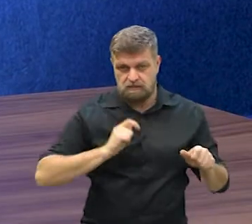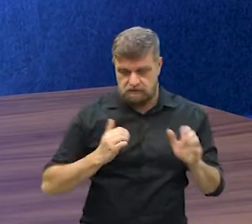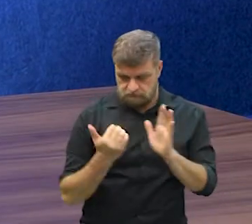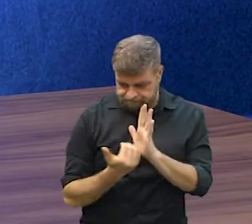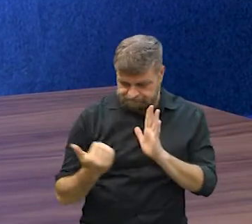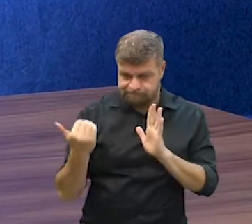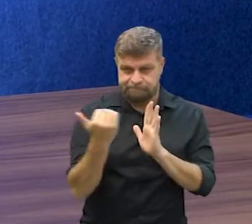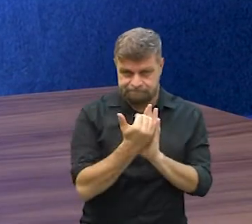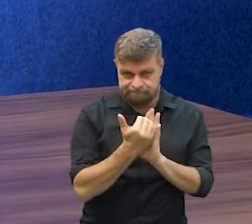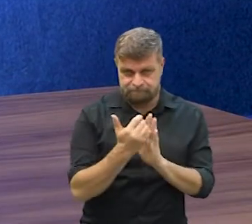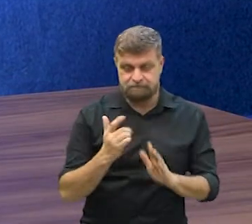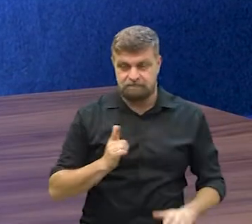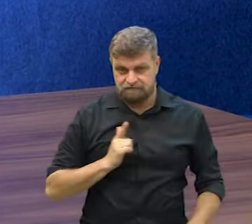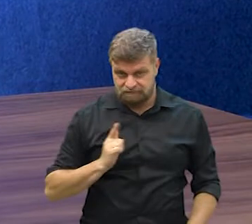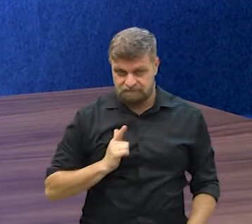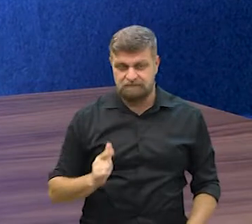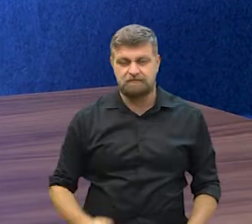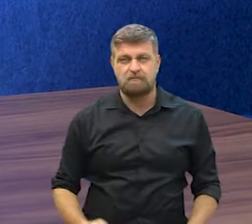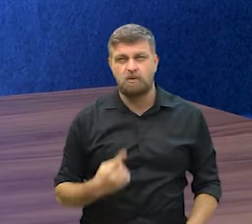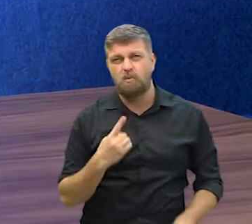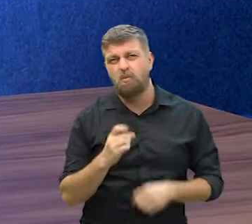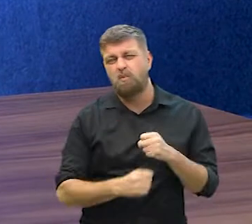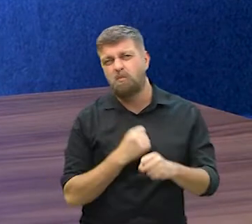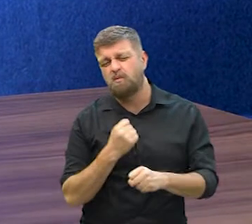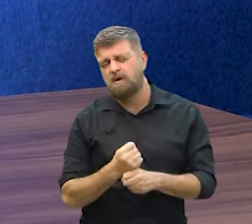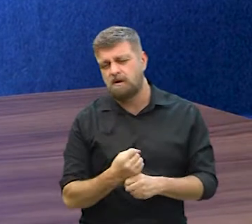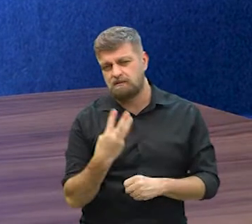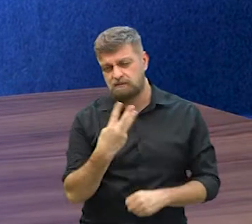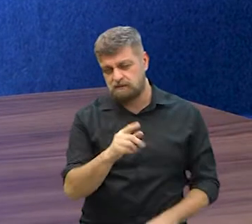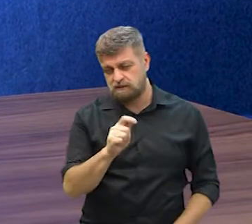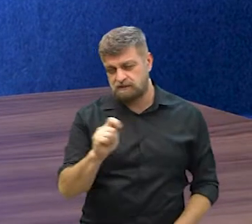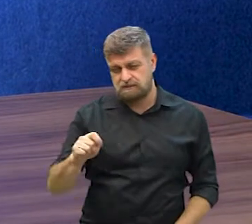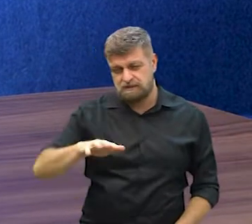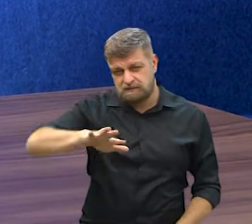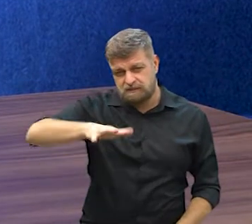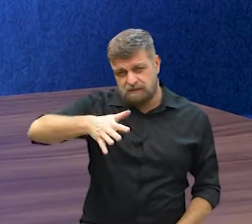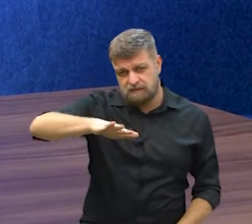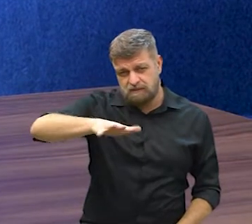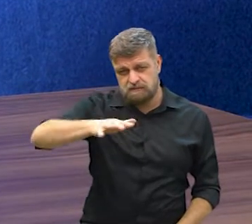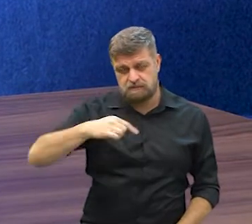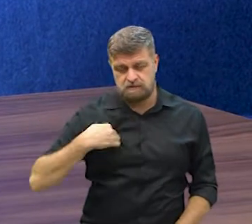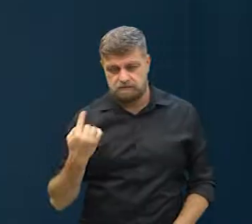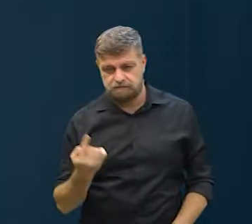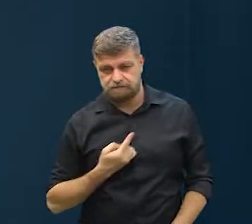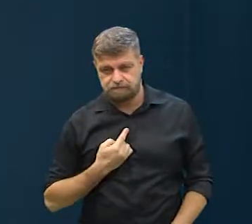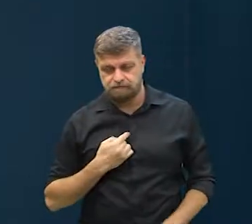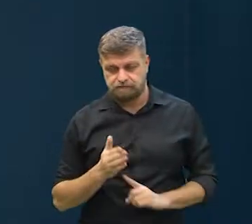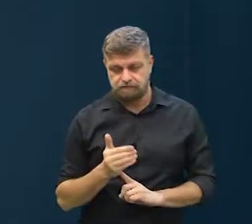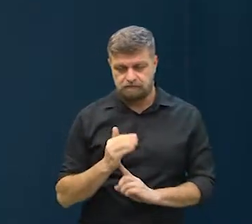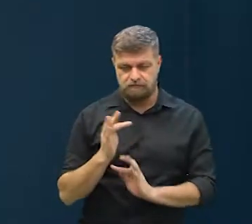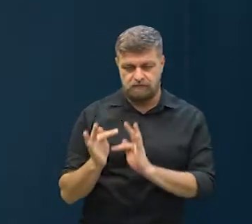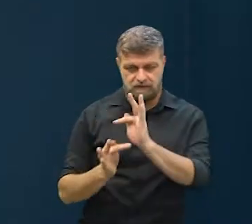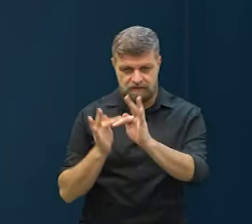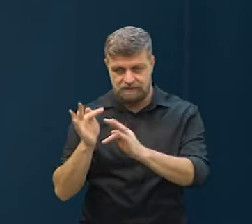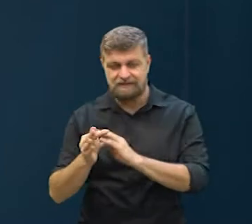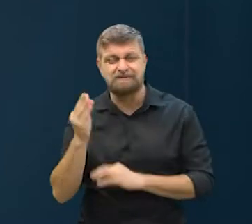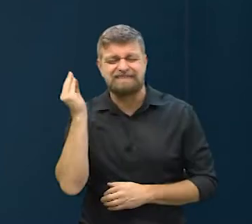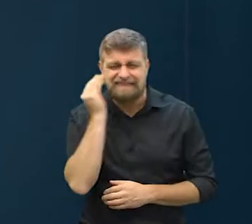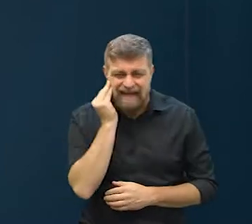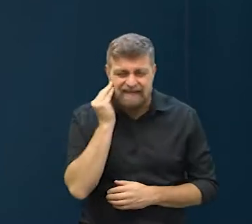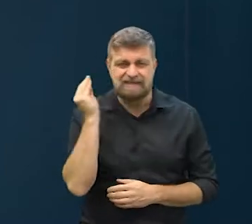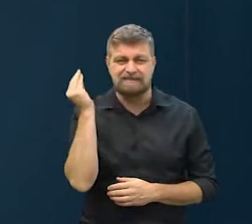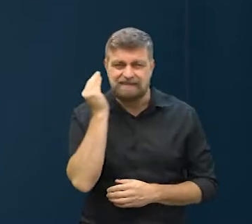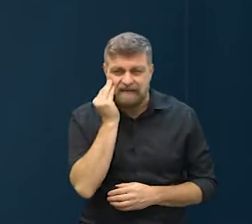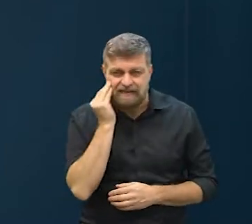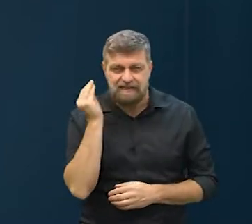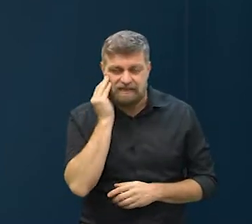gente tem crescido um pouquinho. E aí passamos 1 ano e 3 meses, mais ou menos, em tecnologia e muito